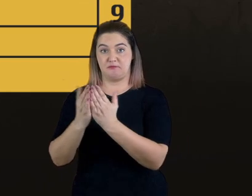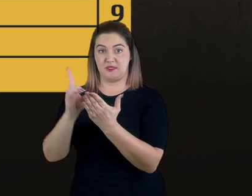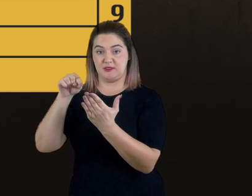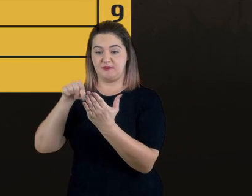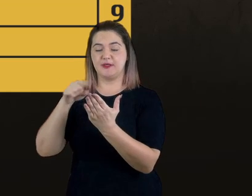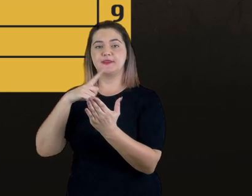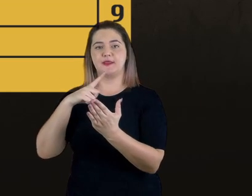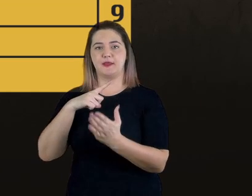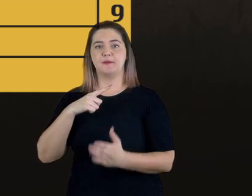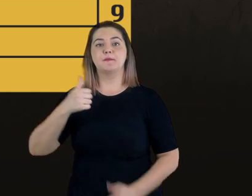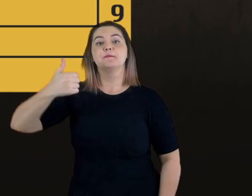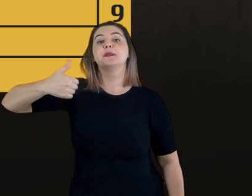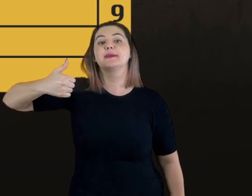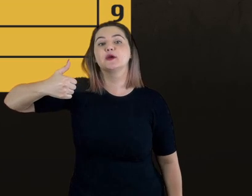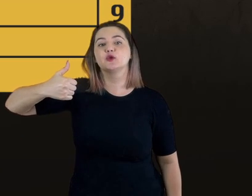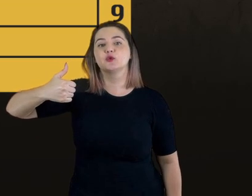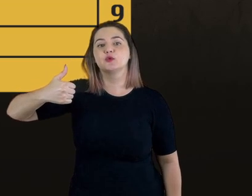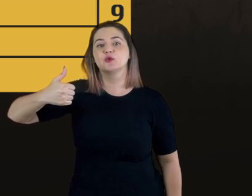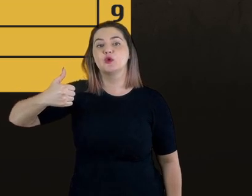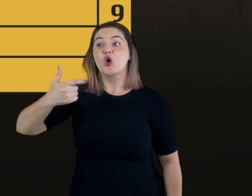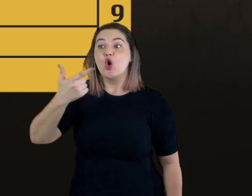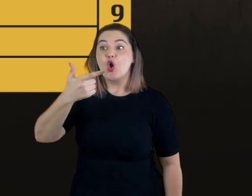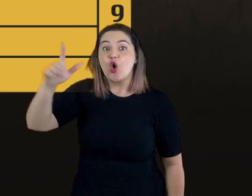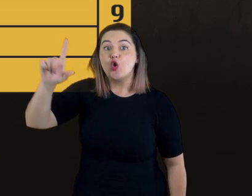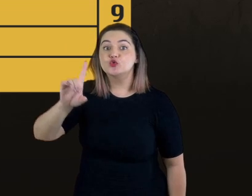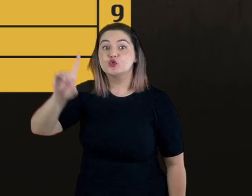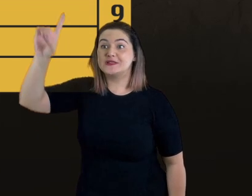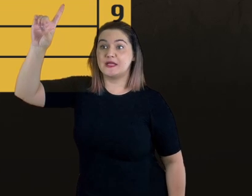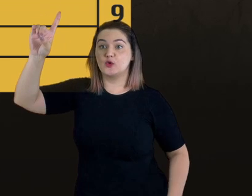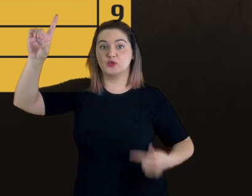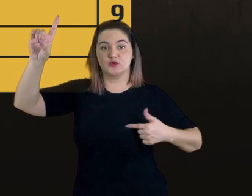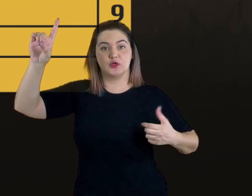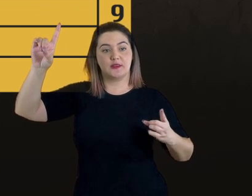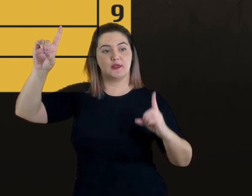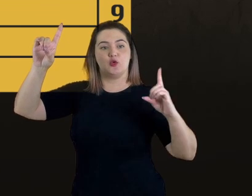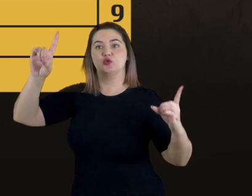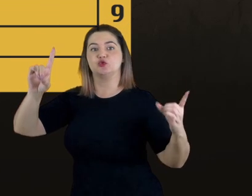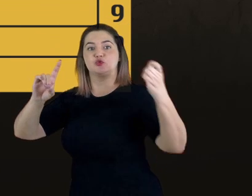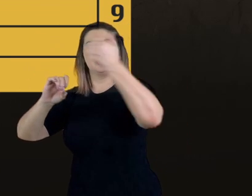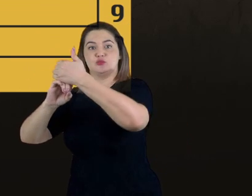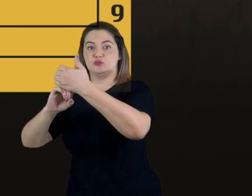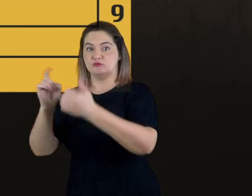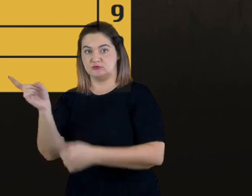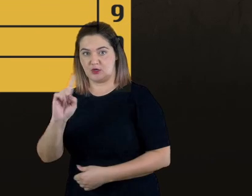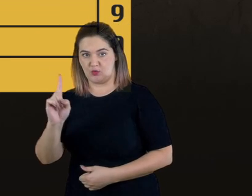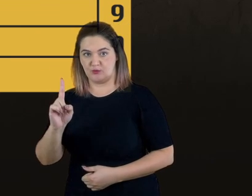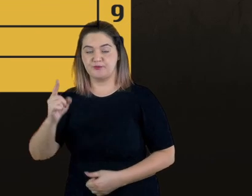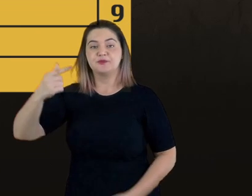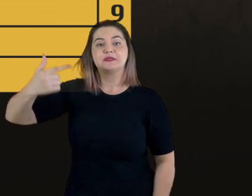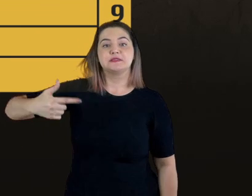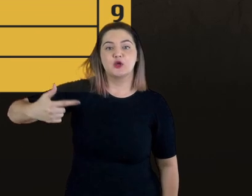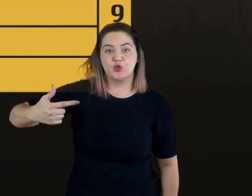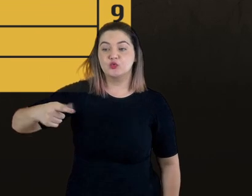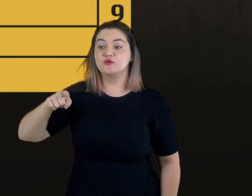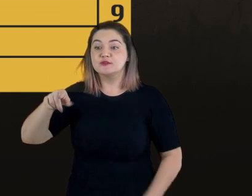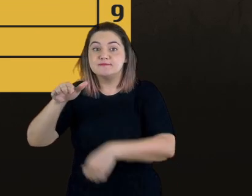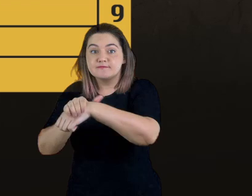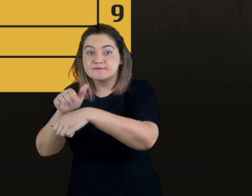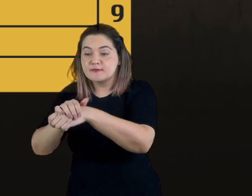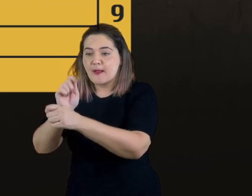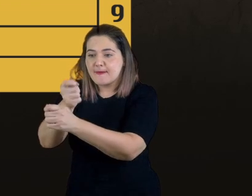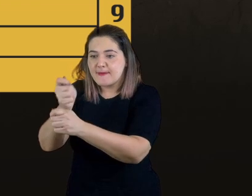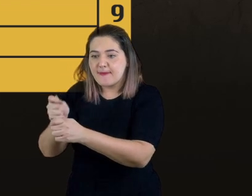10 mandamentos assim. Primeiro, não terás outros deuses diante de mim. Segundo, não farás para ti imagens